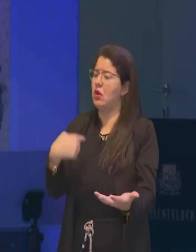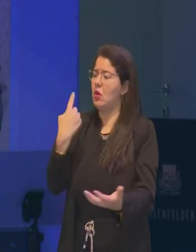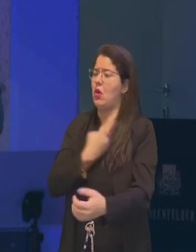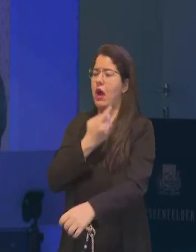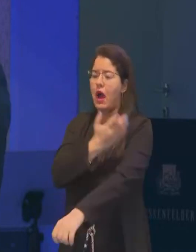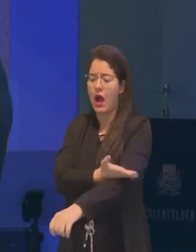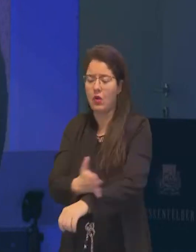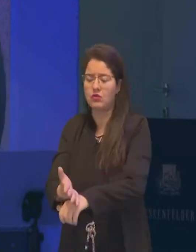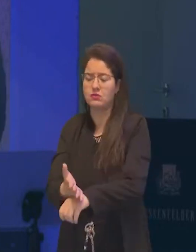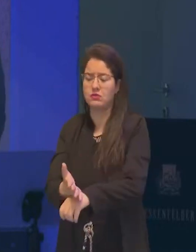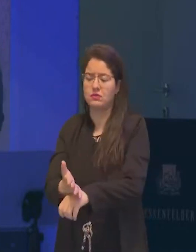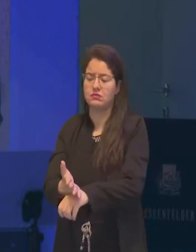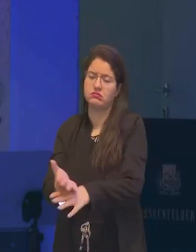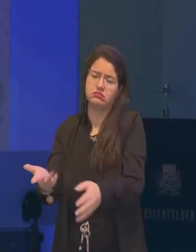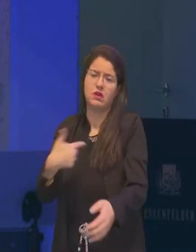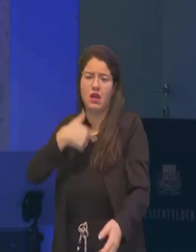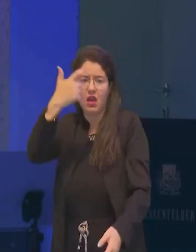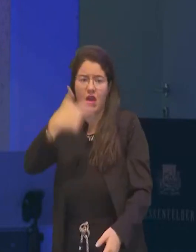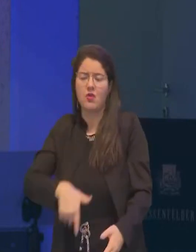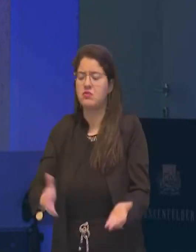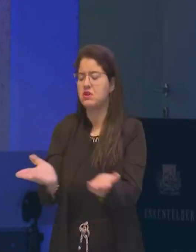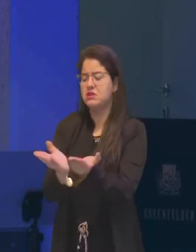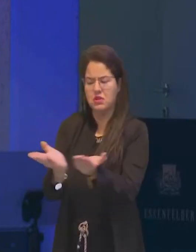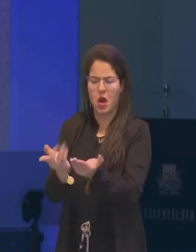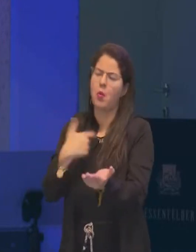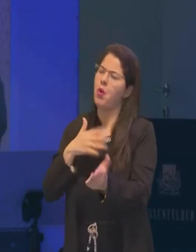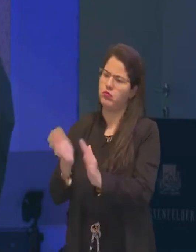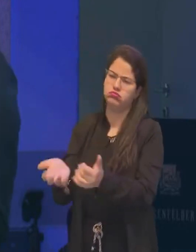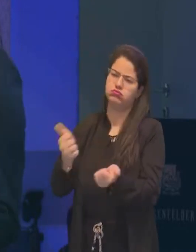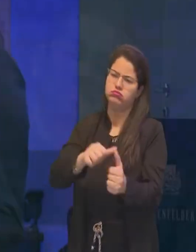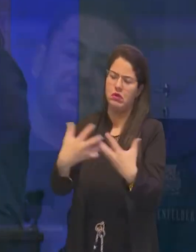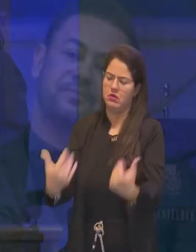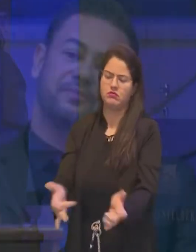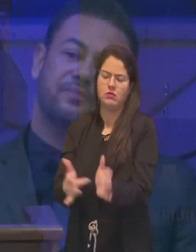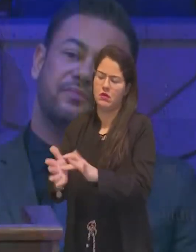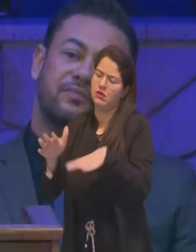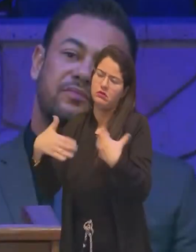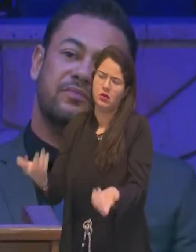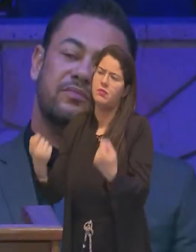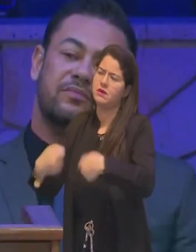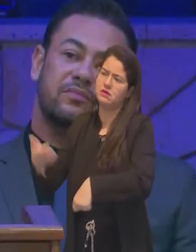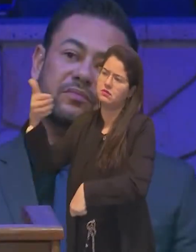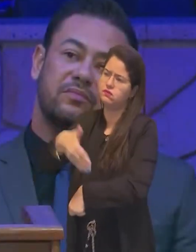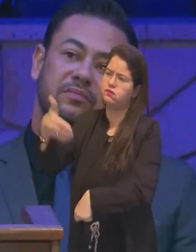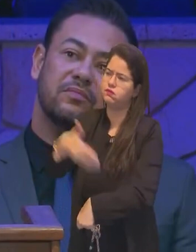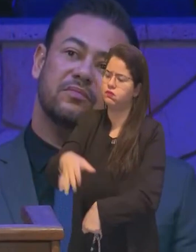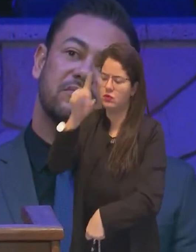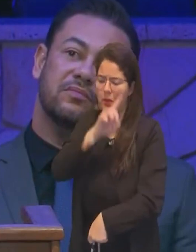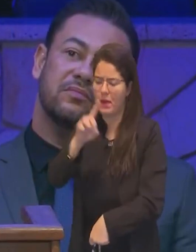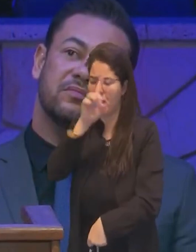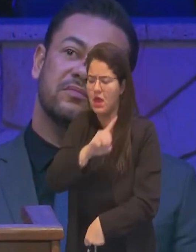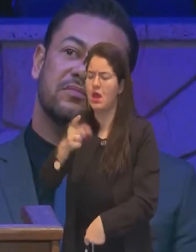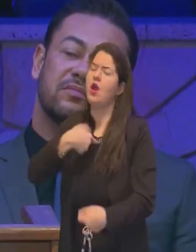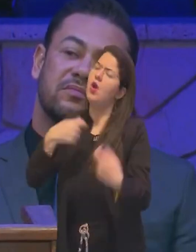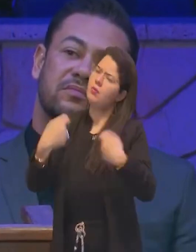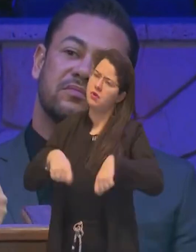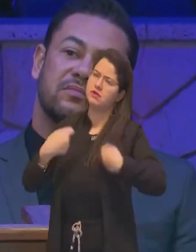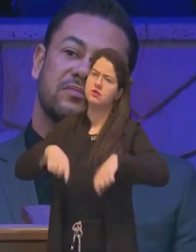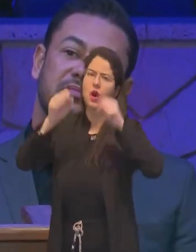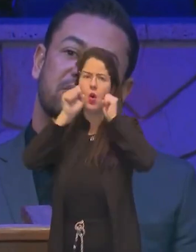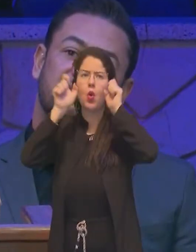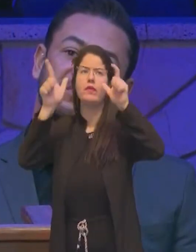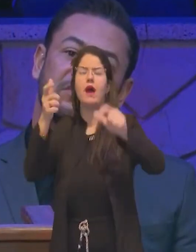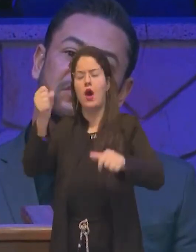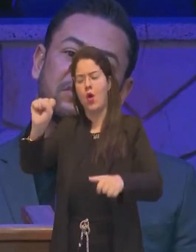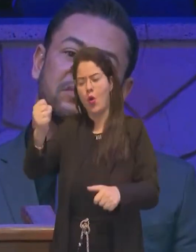acostumado a... Bom, eu sou cristão, eu sou convertido, então eu preciso ir para a igreja todo domingo. Eu preciso acordar